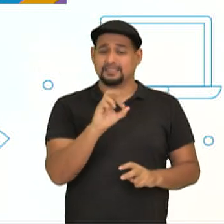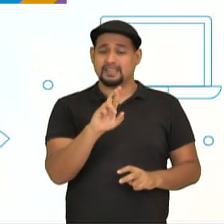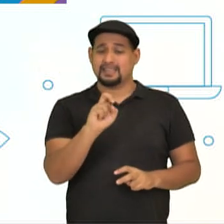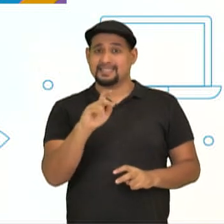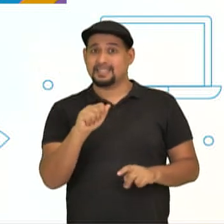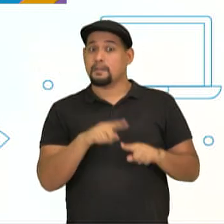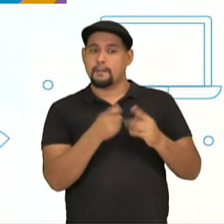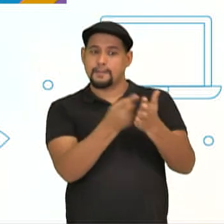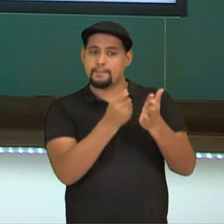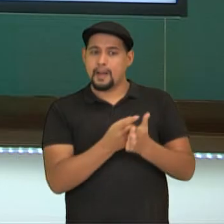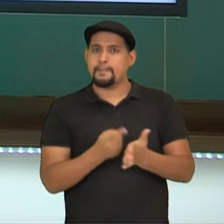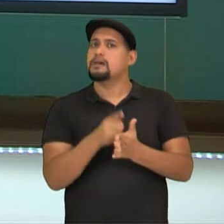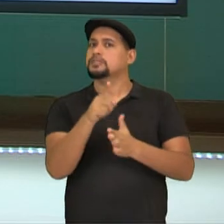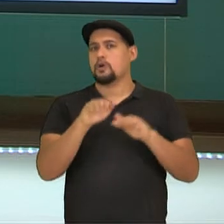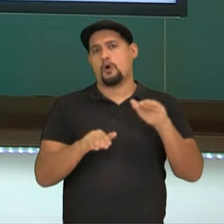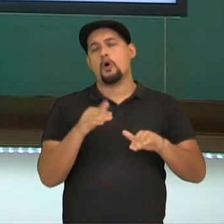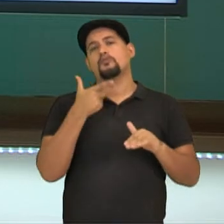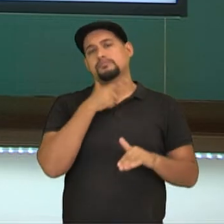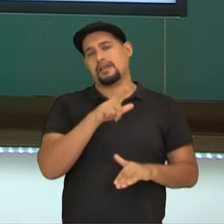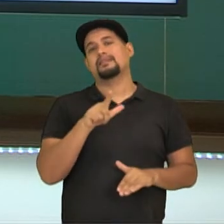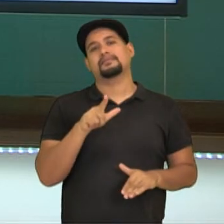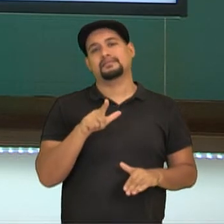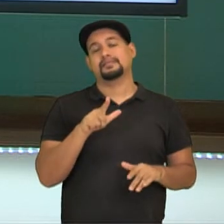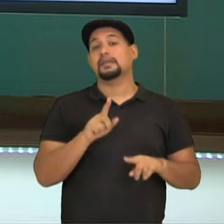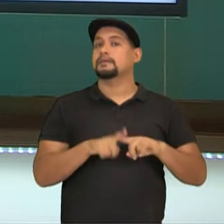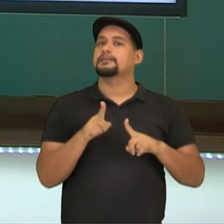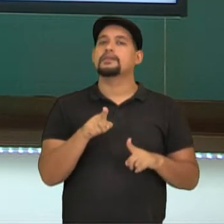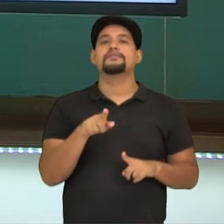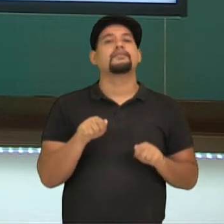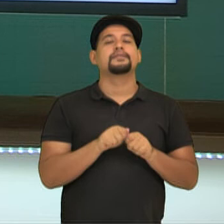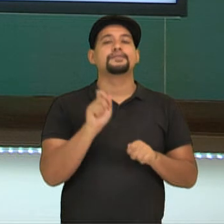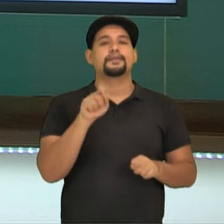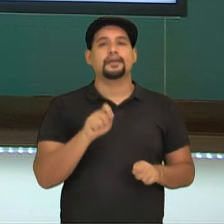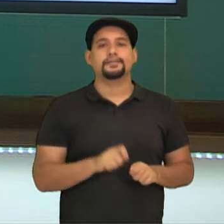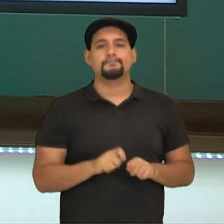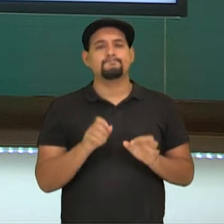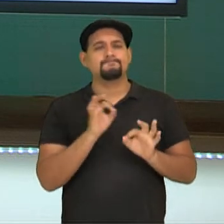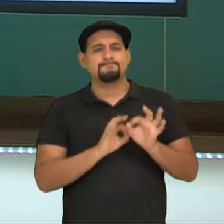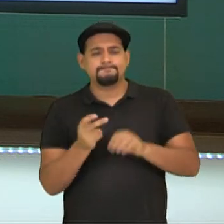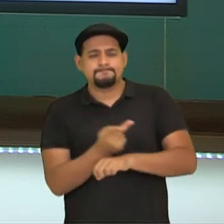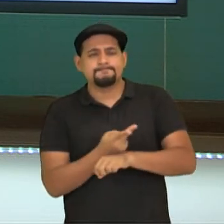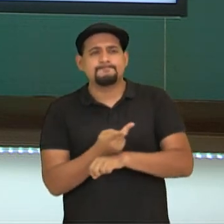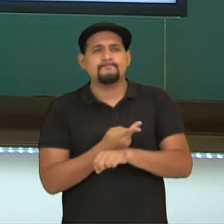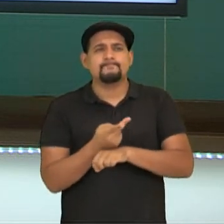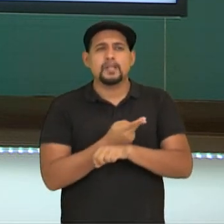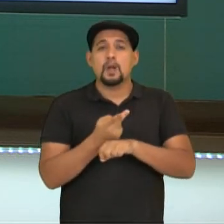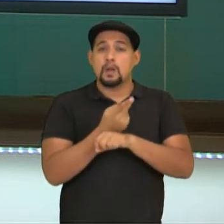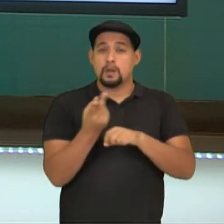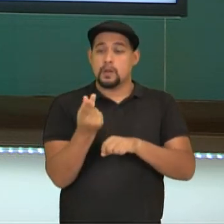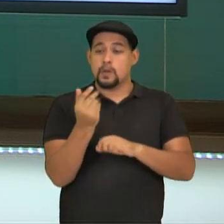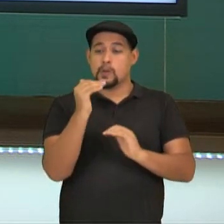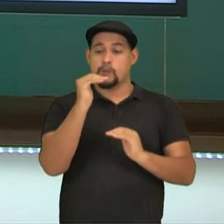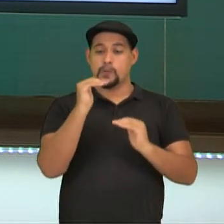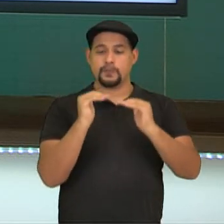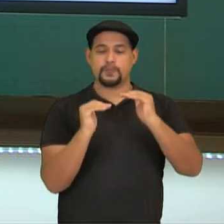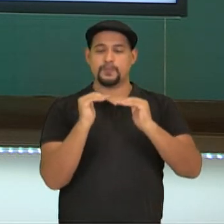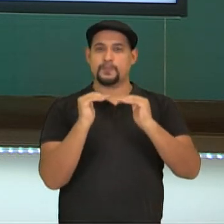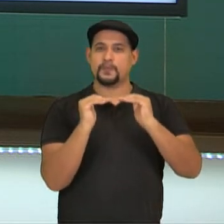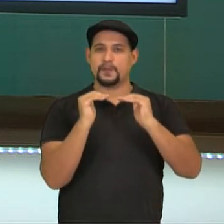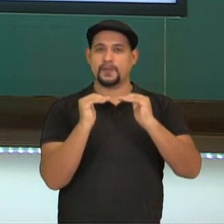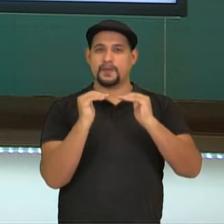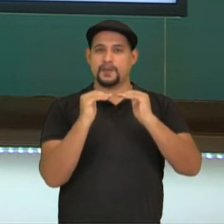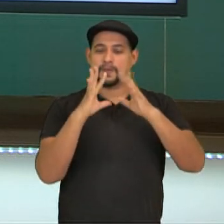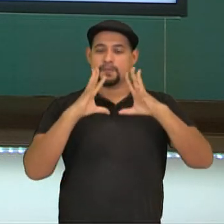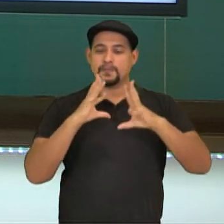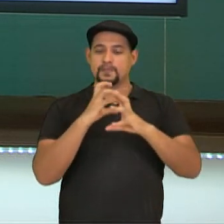as despesas você tem um controle maior. Então, é aí que você vai poder buscar o equilíbrio financeiro. Portanto,